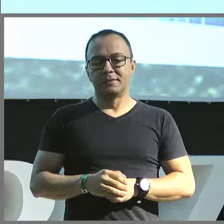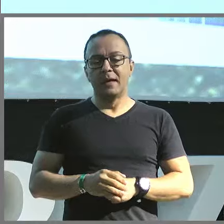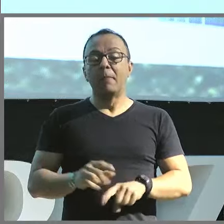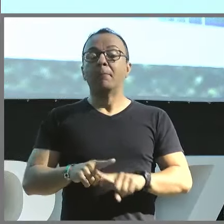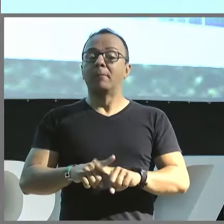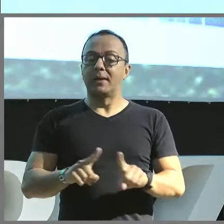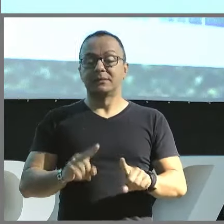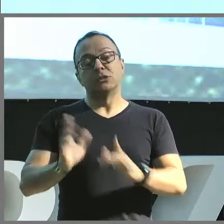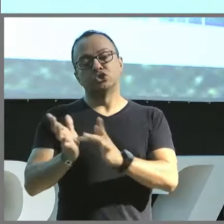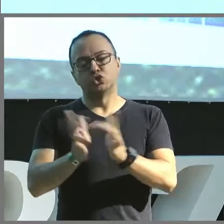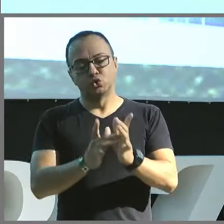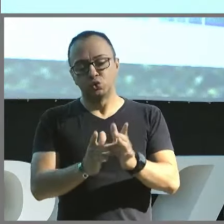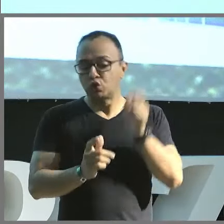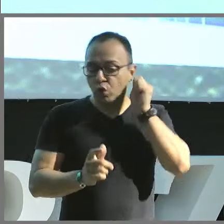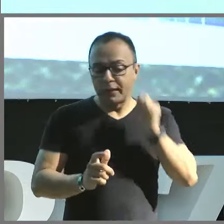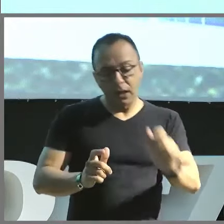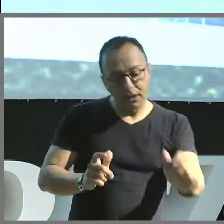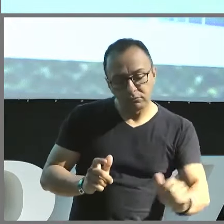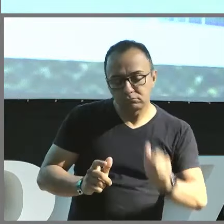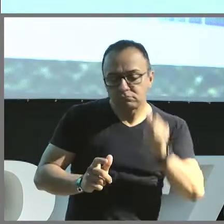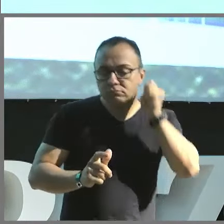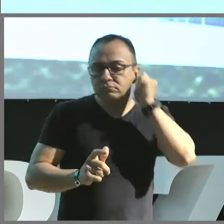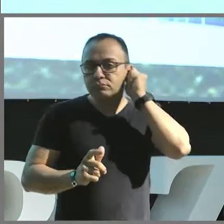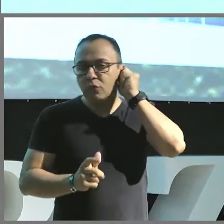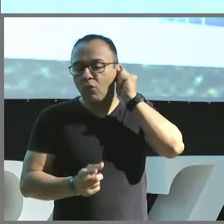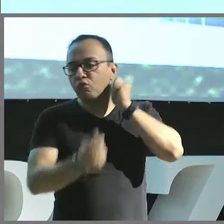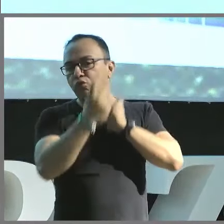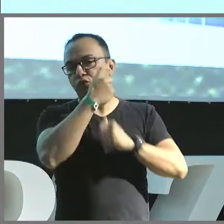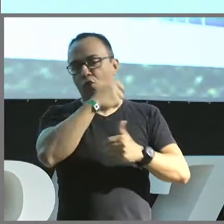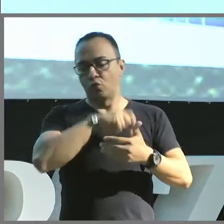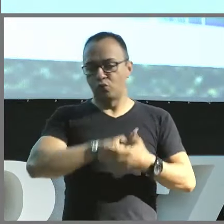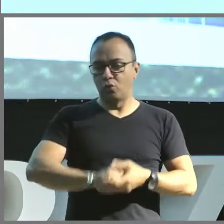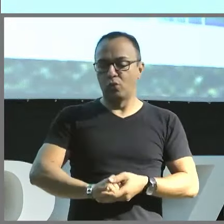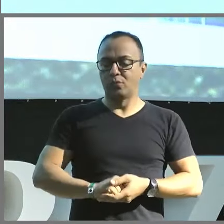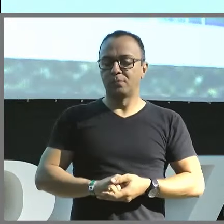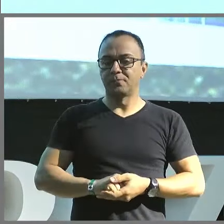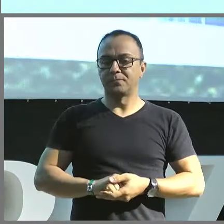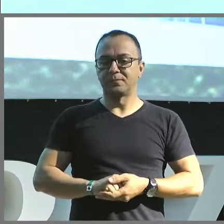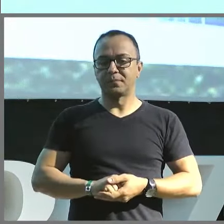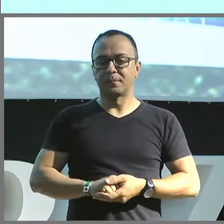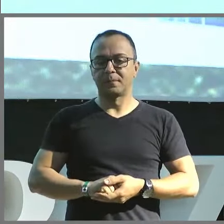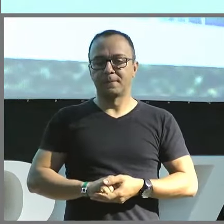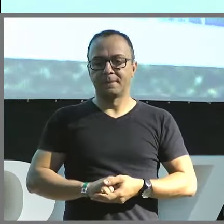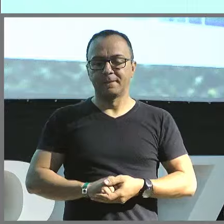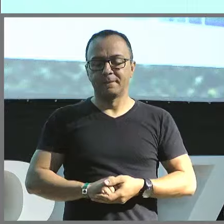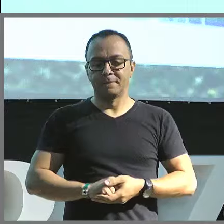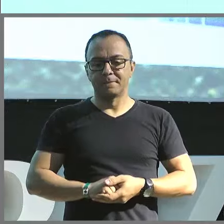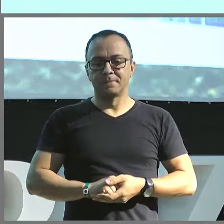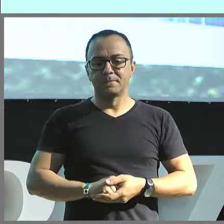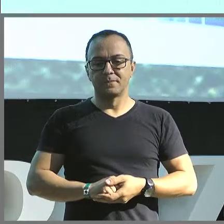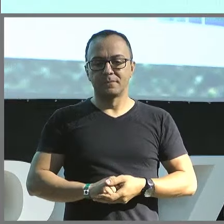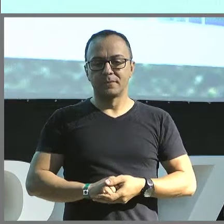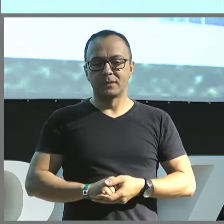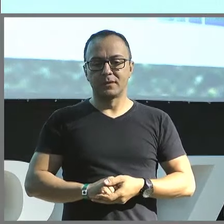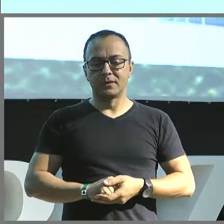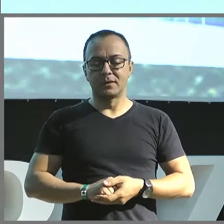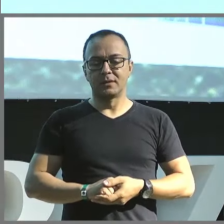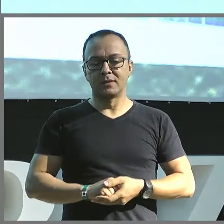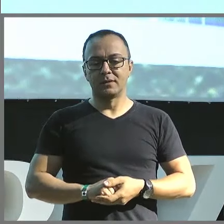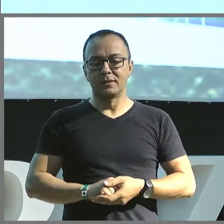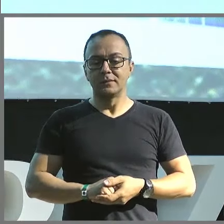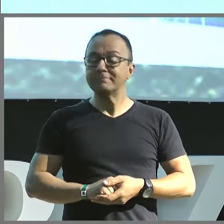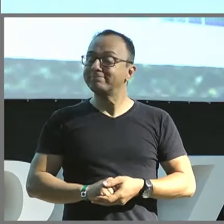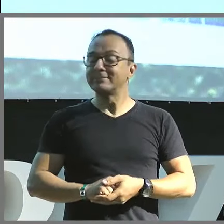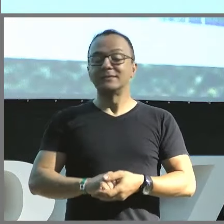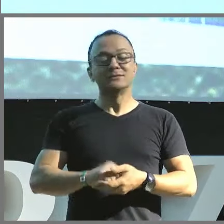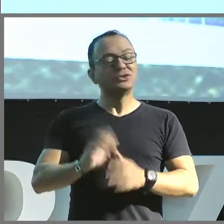curou a orelha do soldado romano que vinha prendê-lo. Era